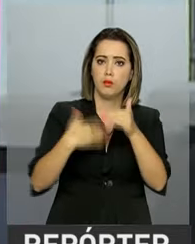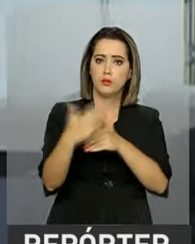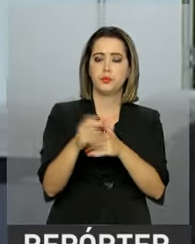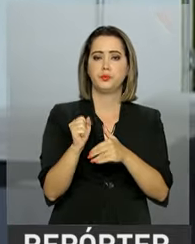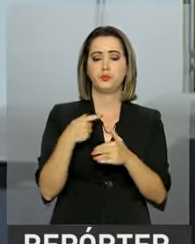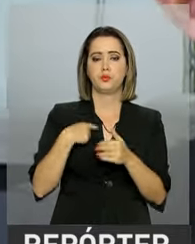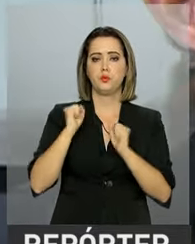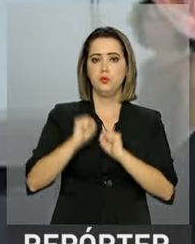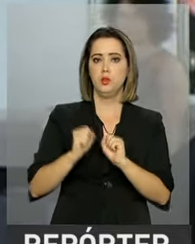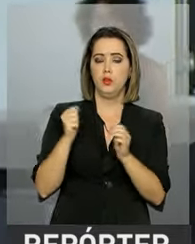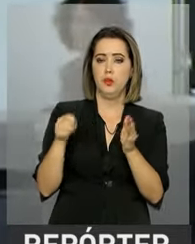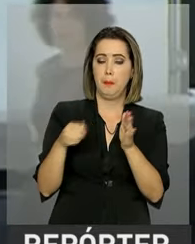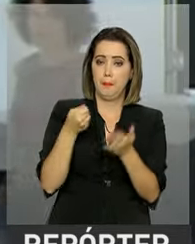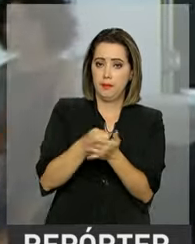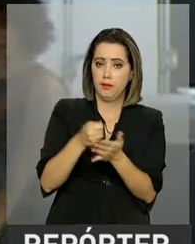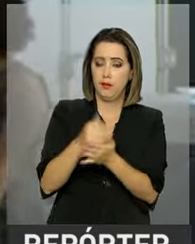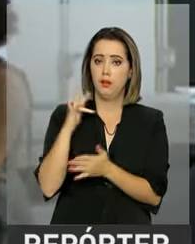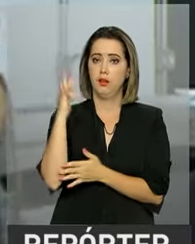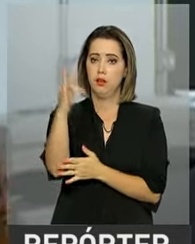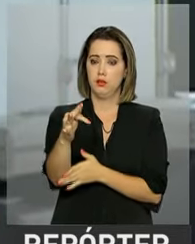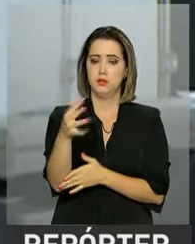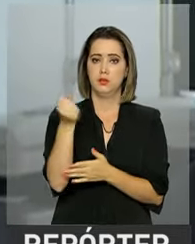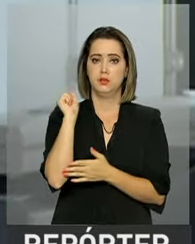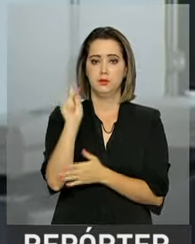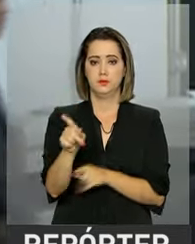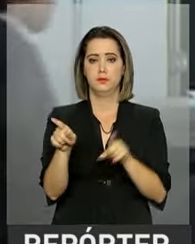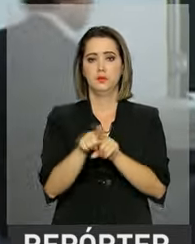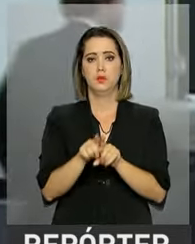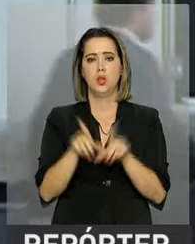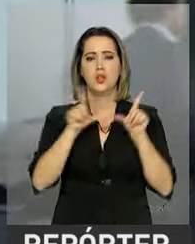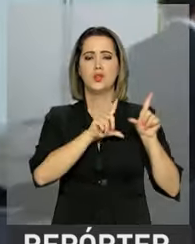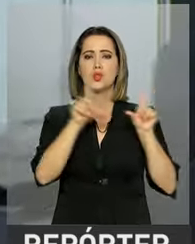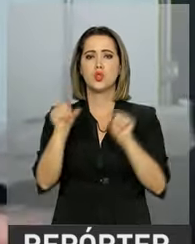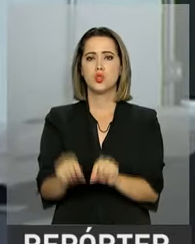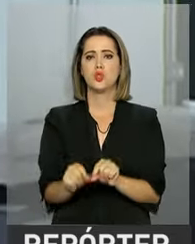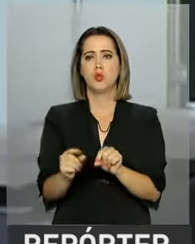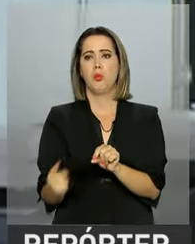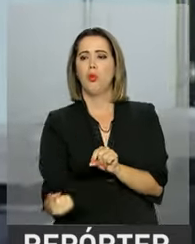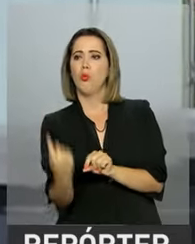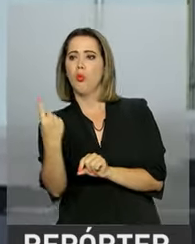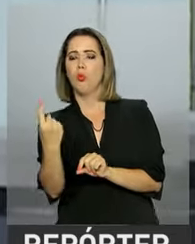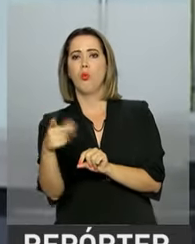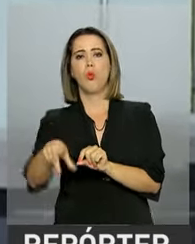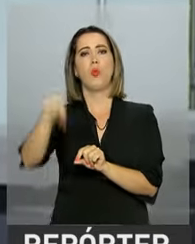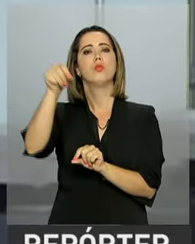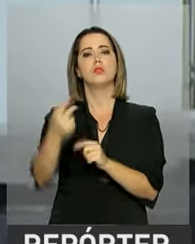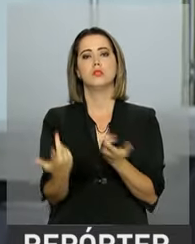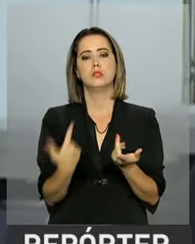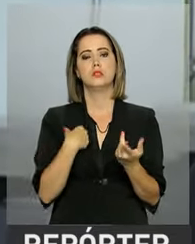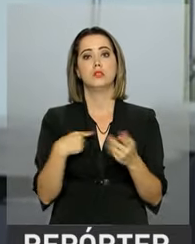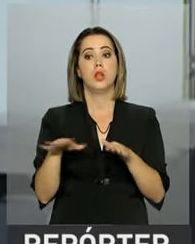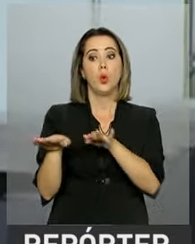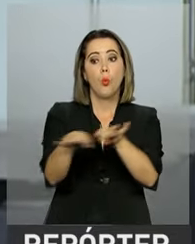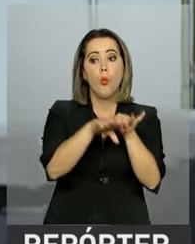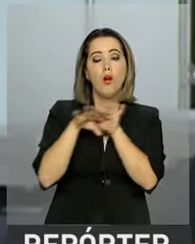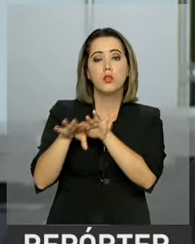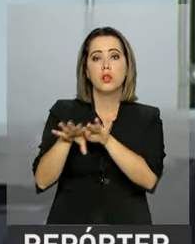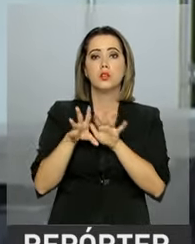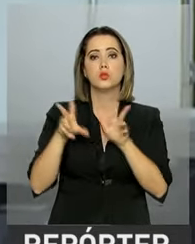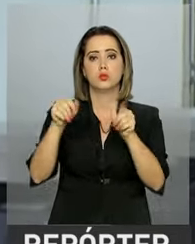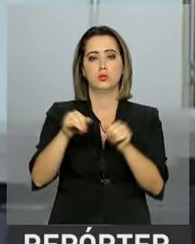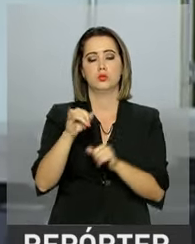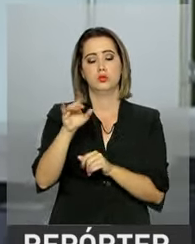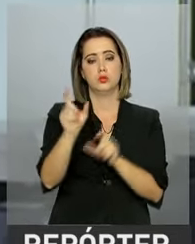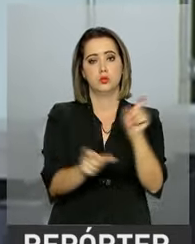da aposentadoria né a a redução de privilégios a isonomia no tratamento das pessoas a que